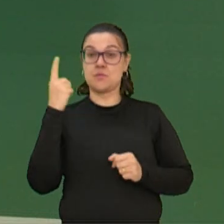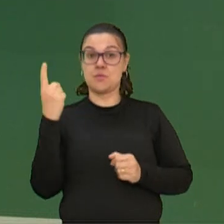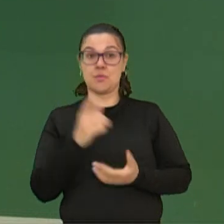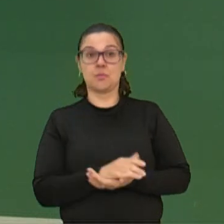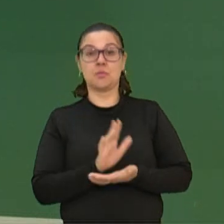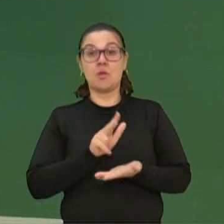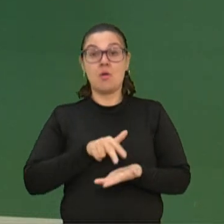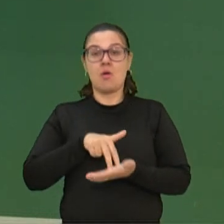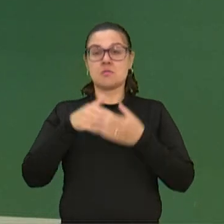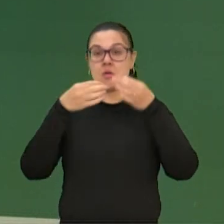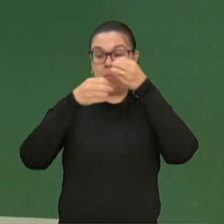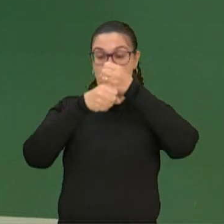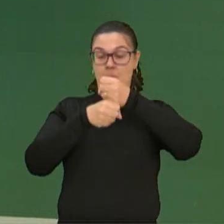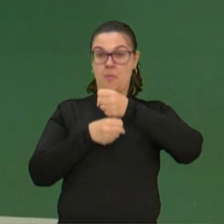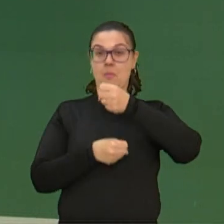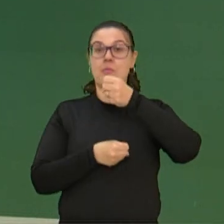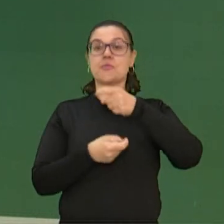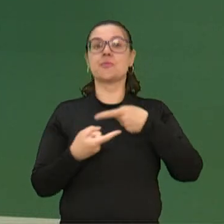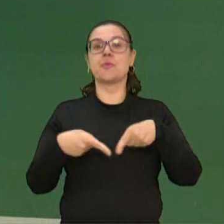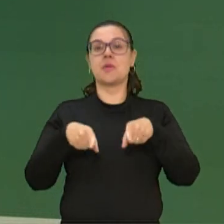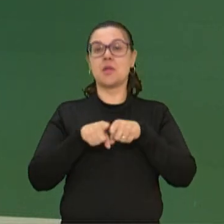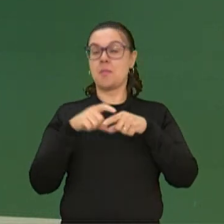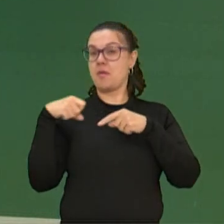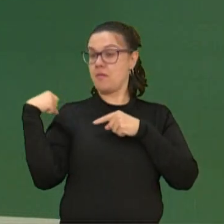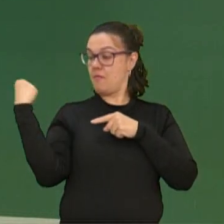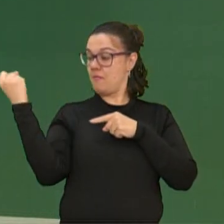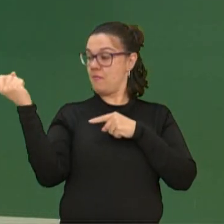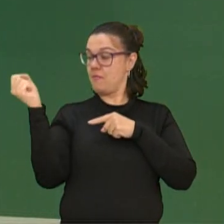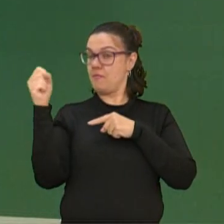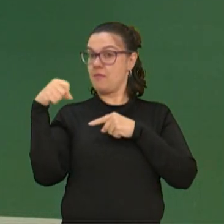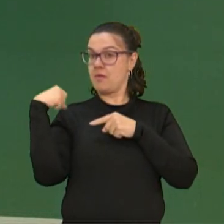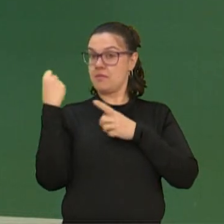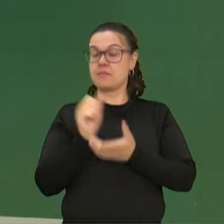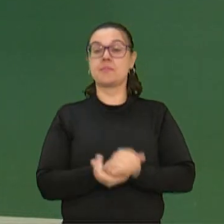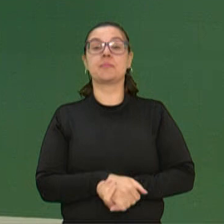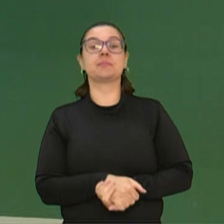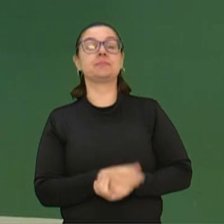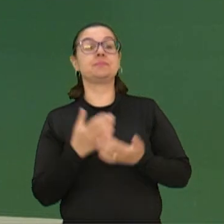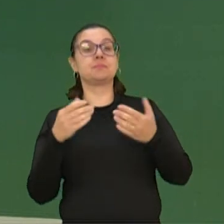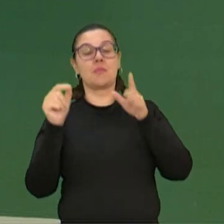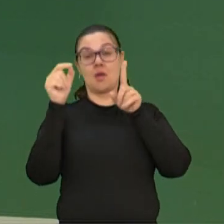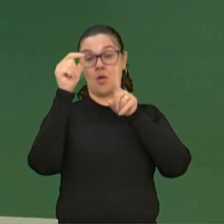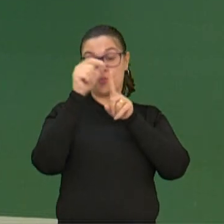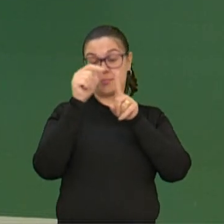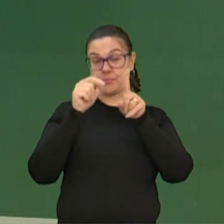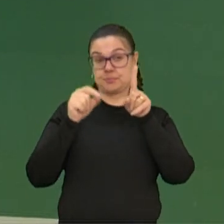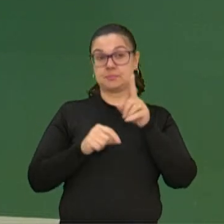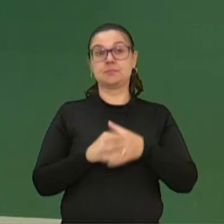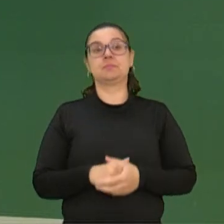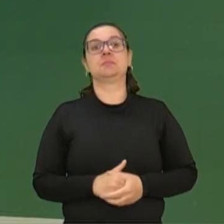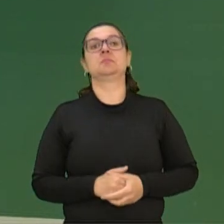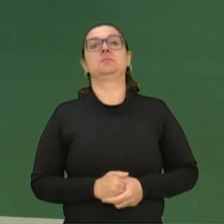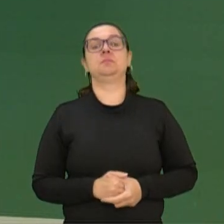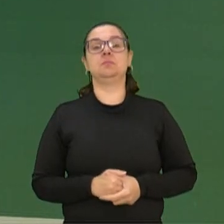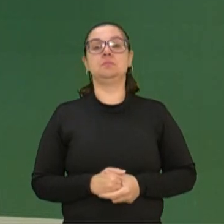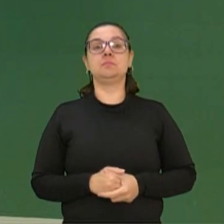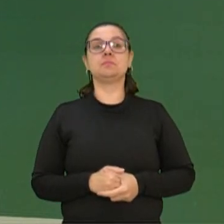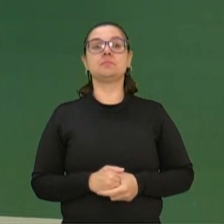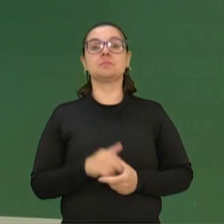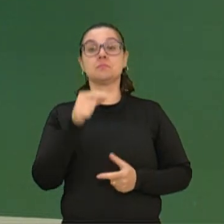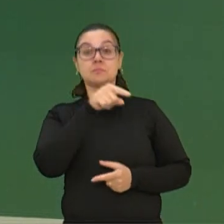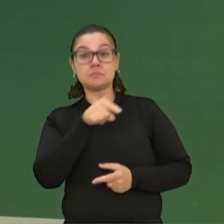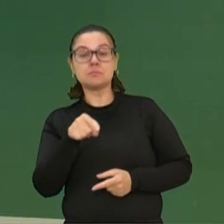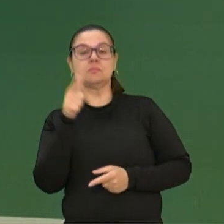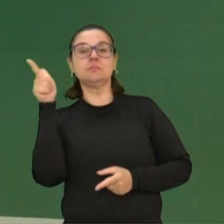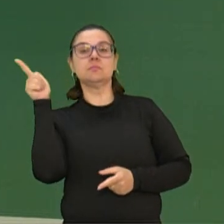nossa postura e também a sua flexibilidade. Então, agora eu vou falar um pouquinho de cada um desses itens, para que